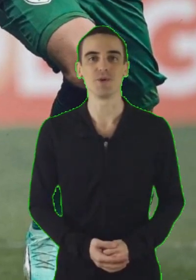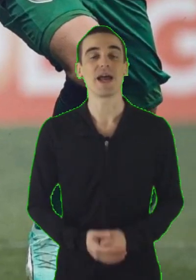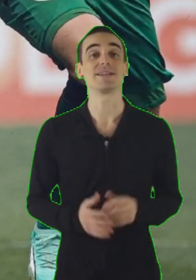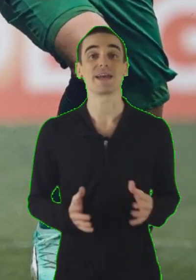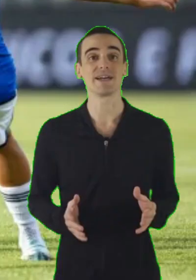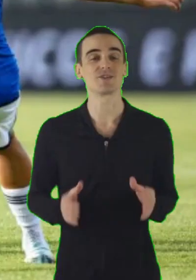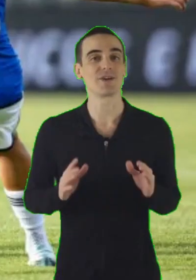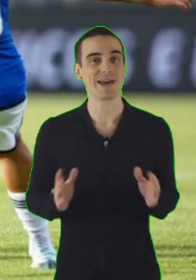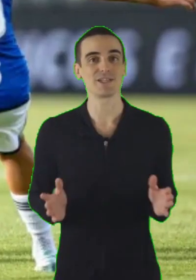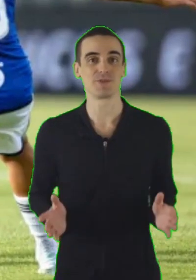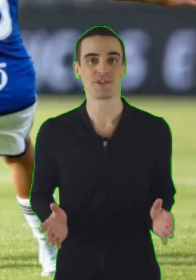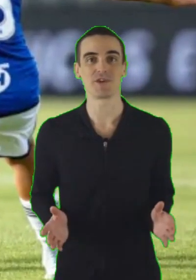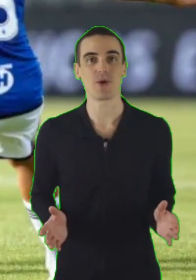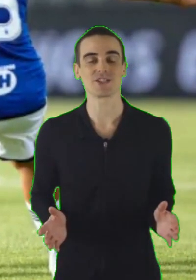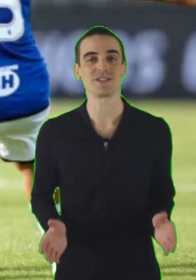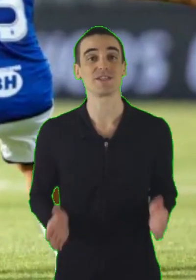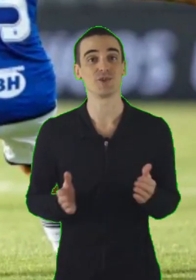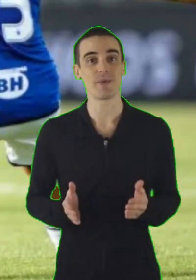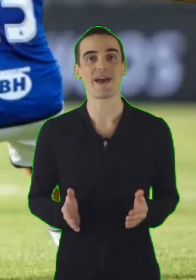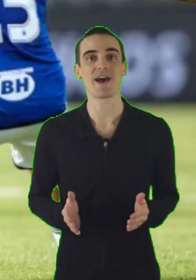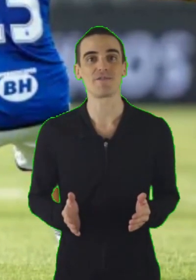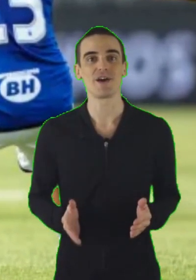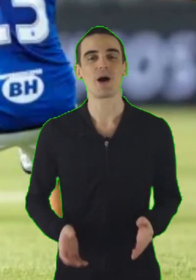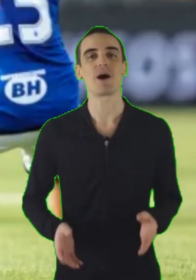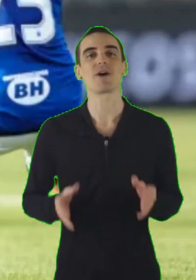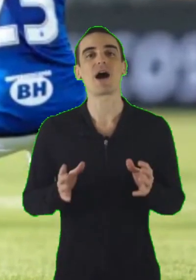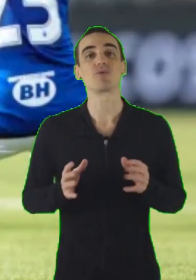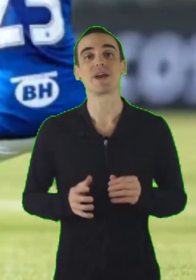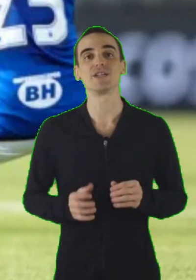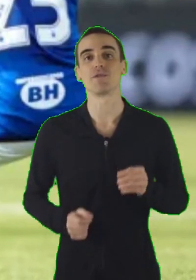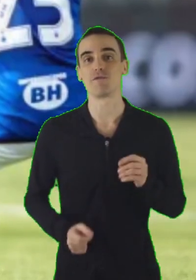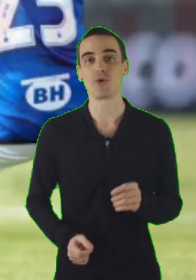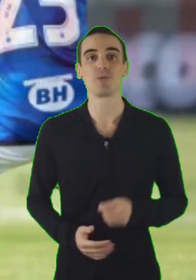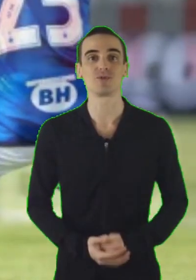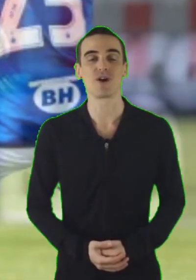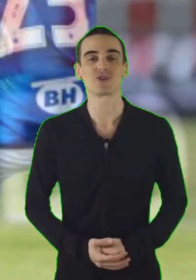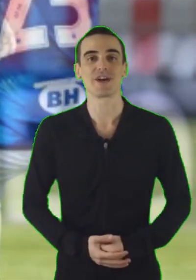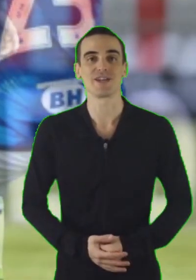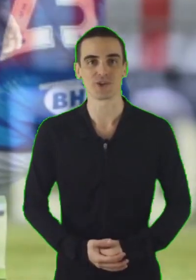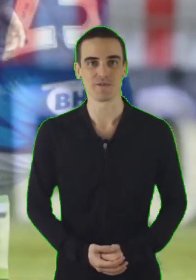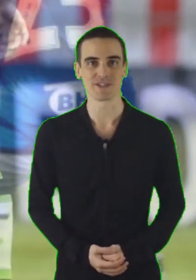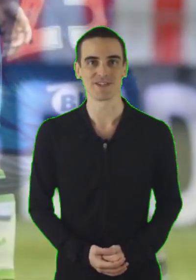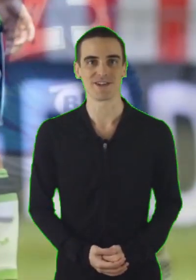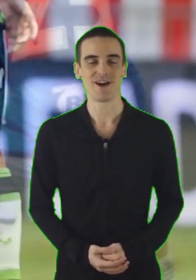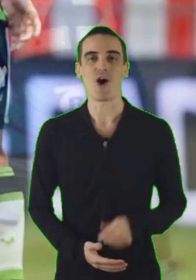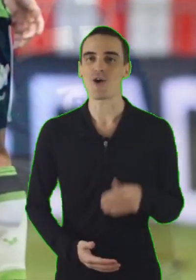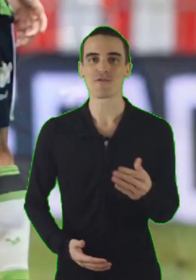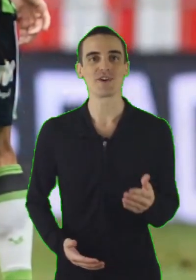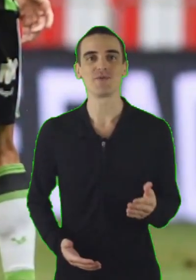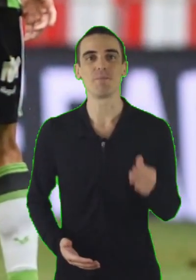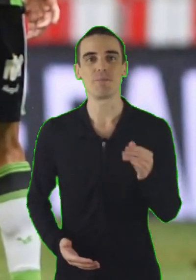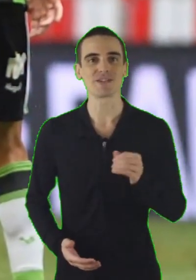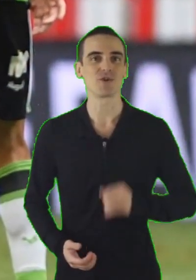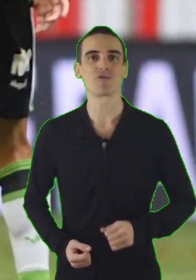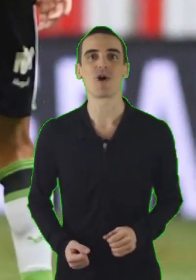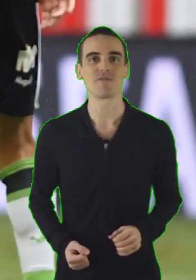Cruzeiro e o Z4, mas com uma sequência preocupante pela frente: Cuiabá, Flamengo, Atlético Mineiro, Bahia e Fortaleza. Para um time